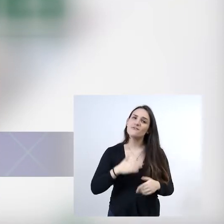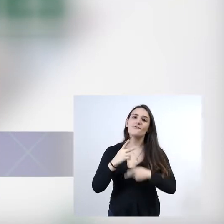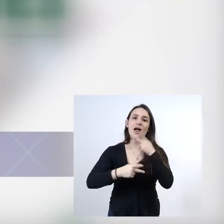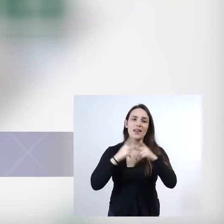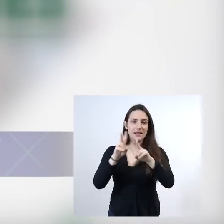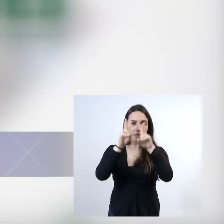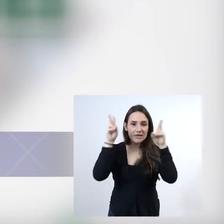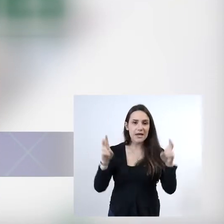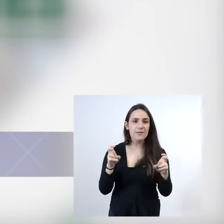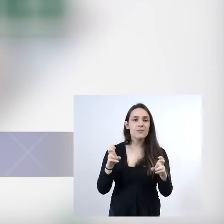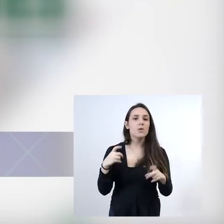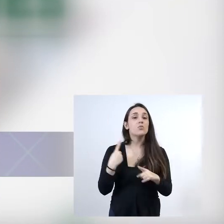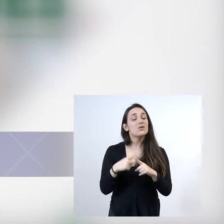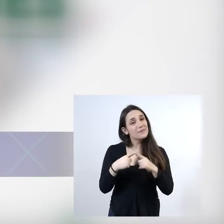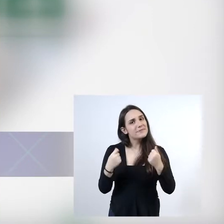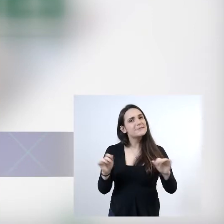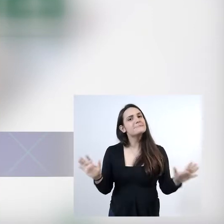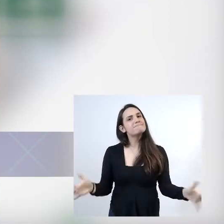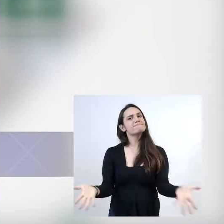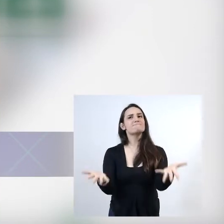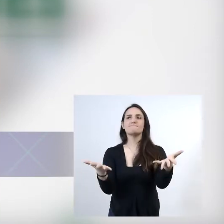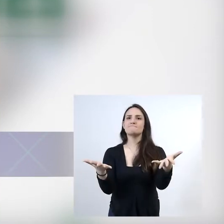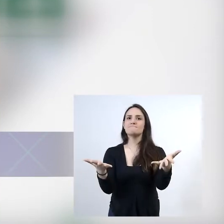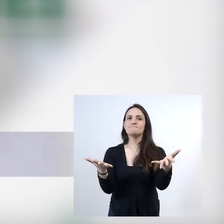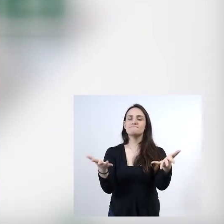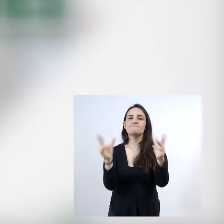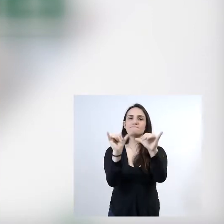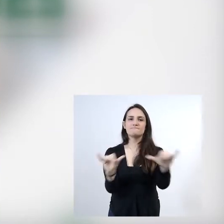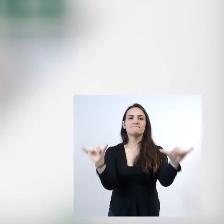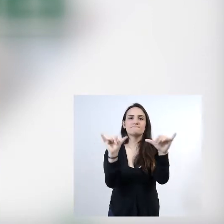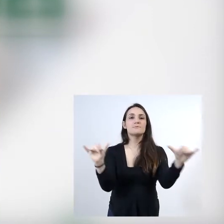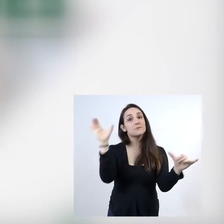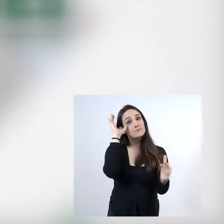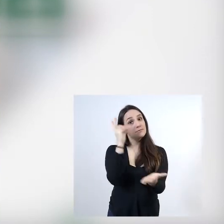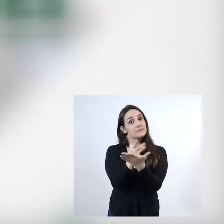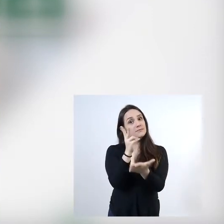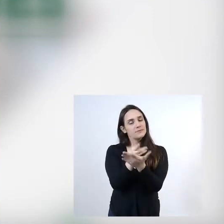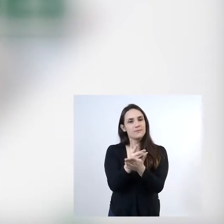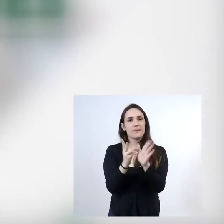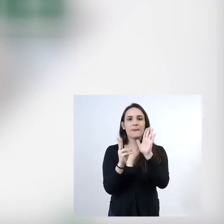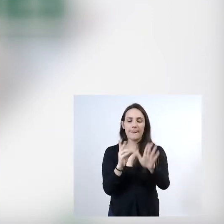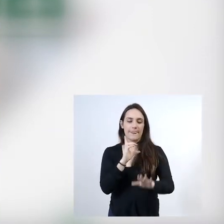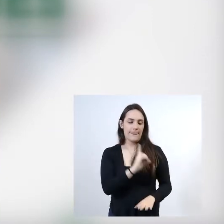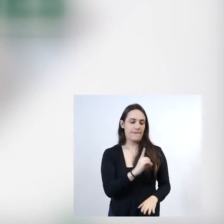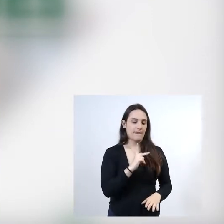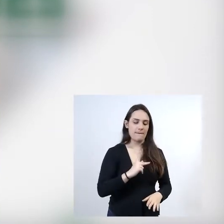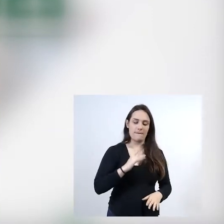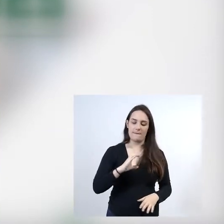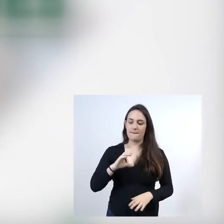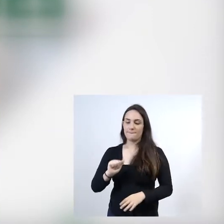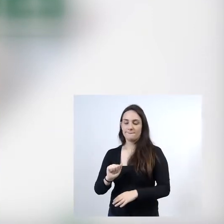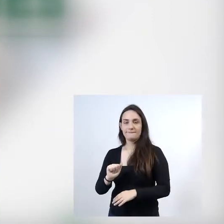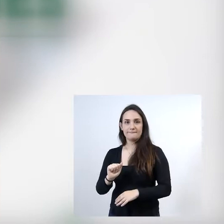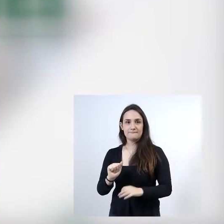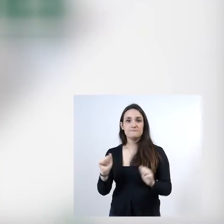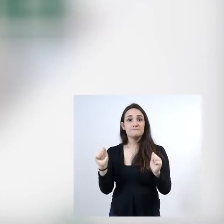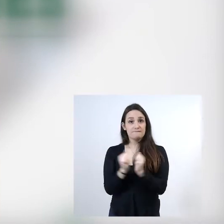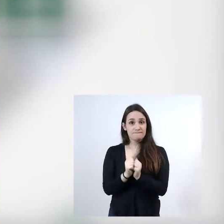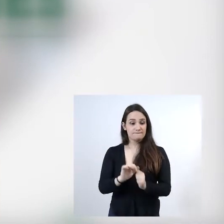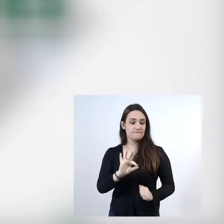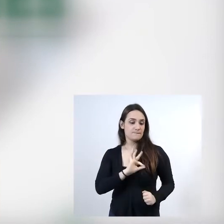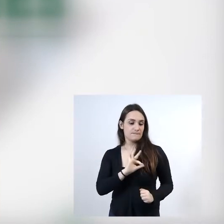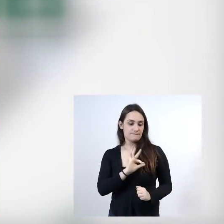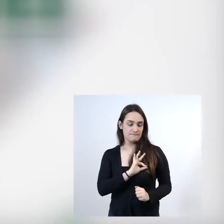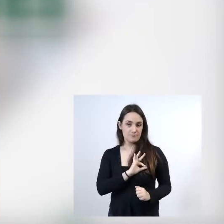essa campanha tão importante que é o Maio Laranja. A DPCA, a Polícia Civil, por meio